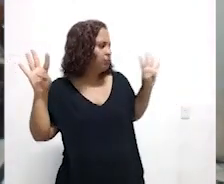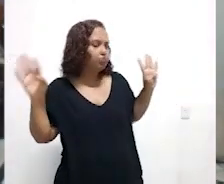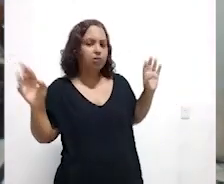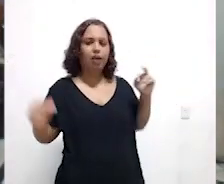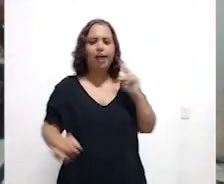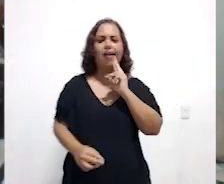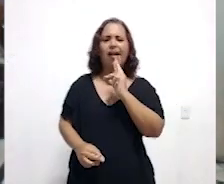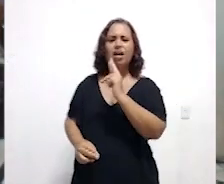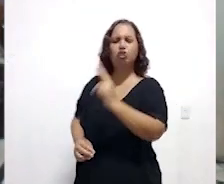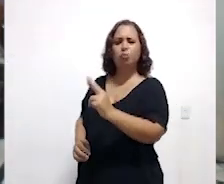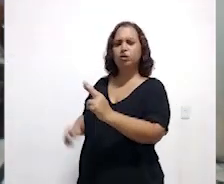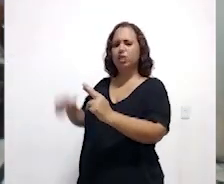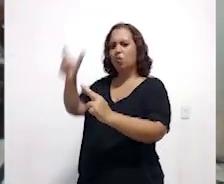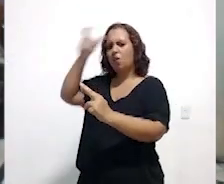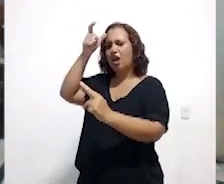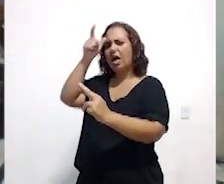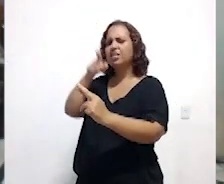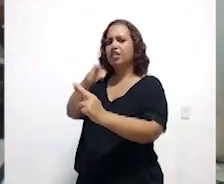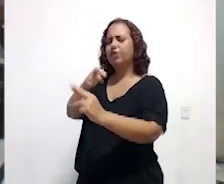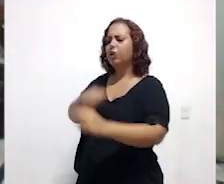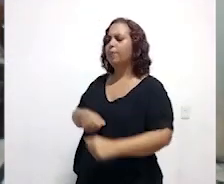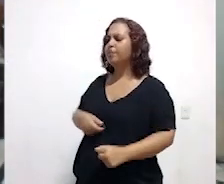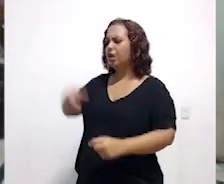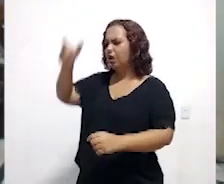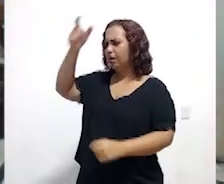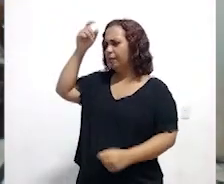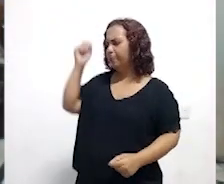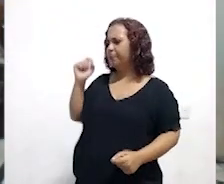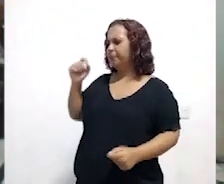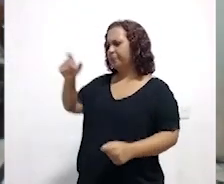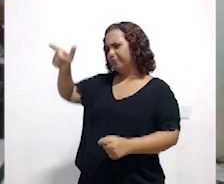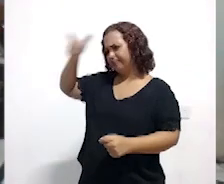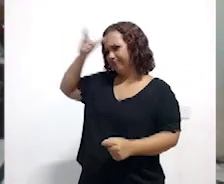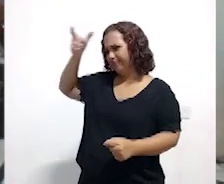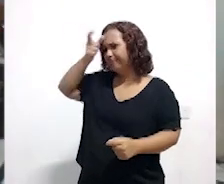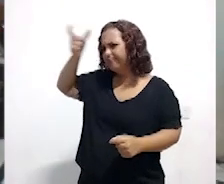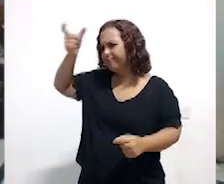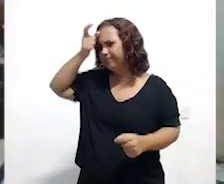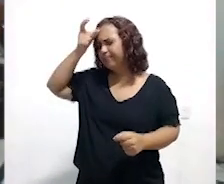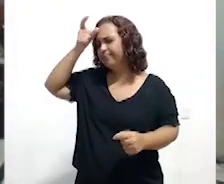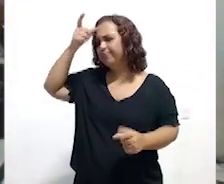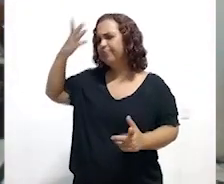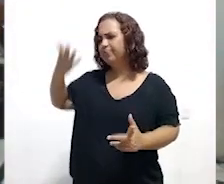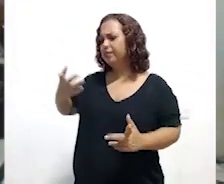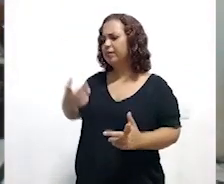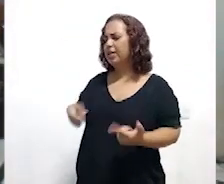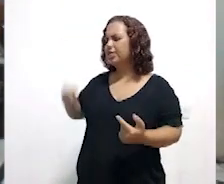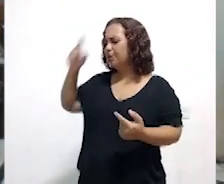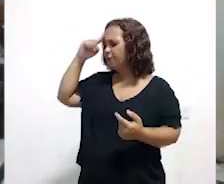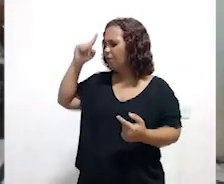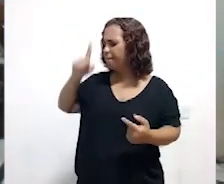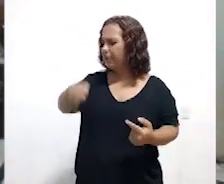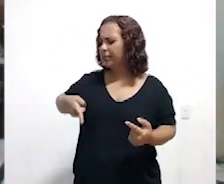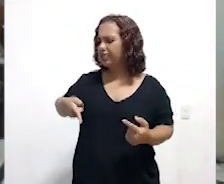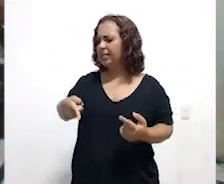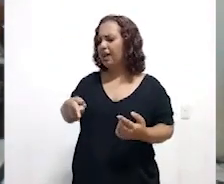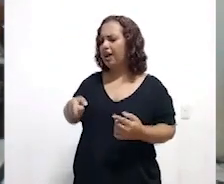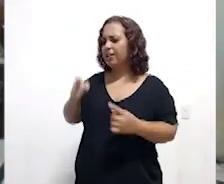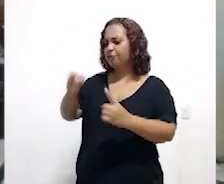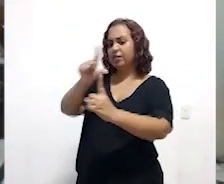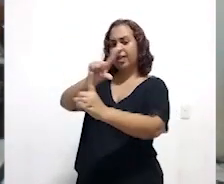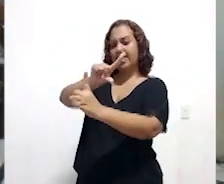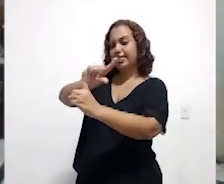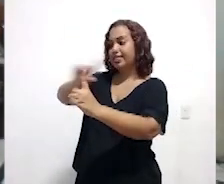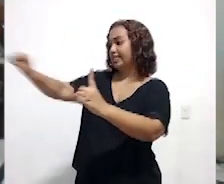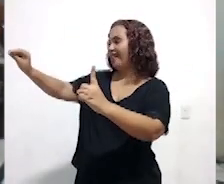dizendo: Espírito mudo e surdo, eu ordeno que o deixe e nunca